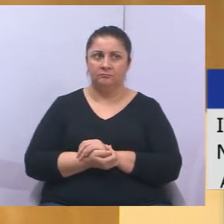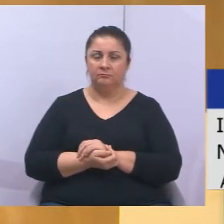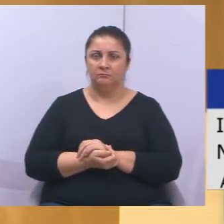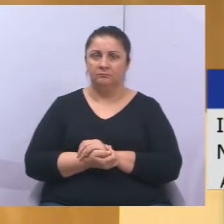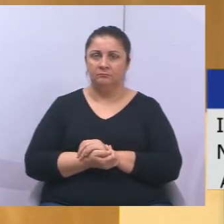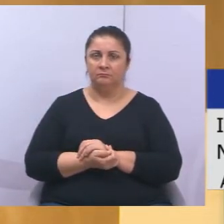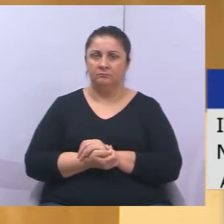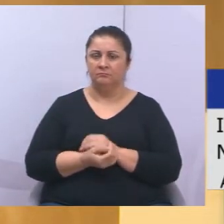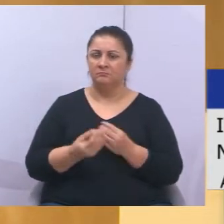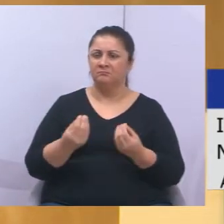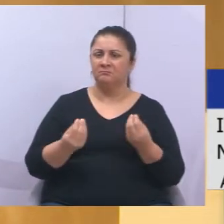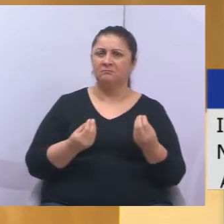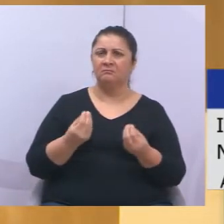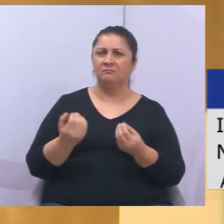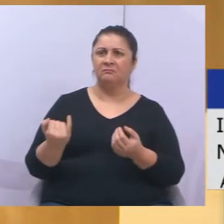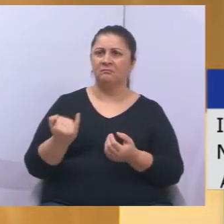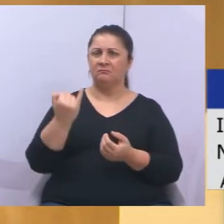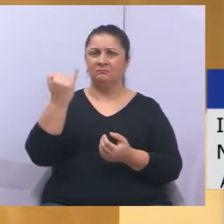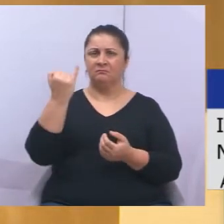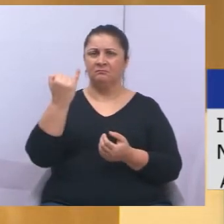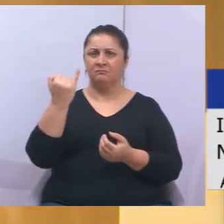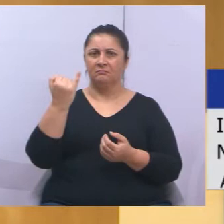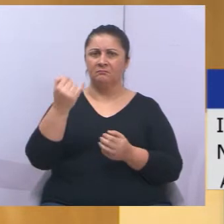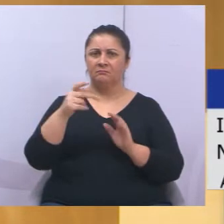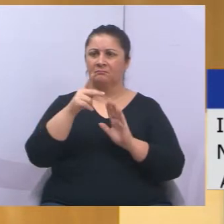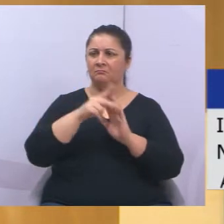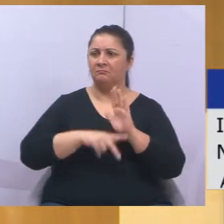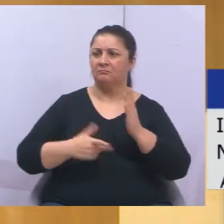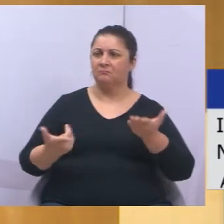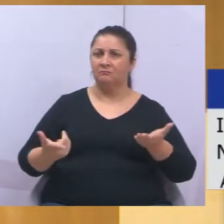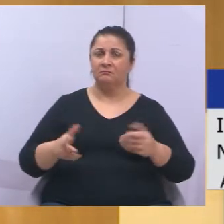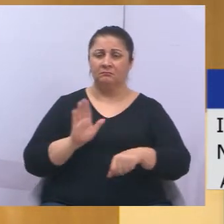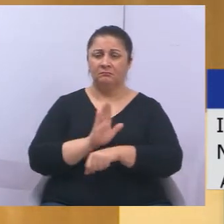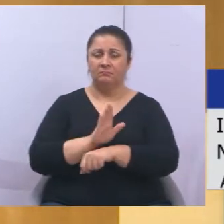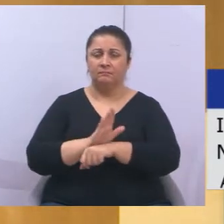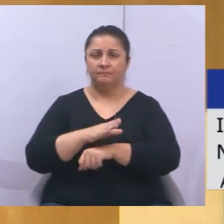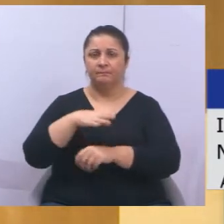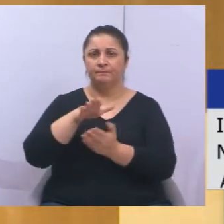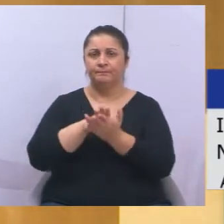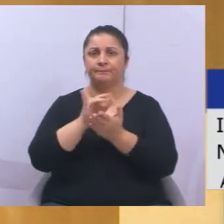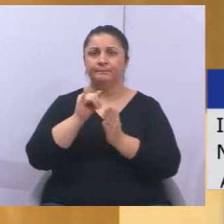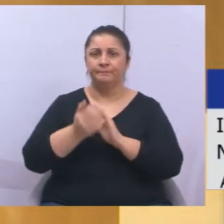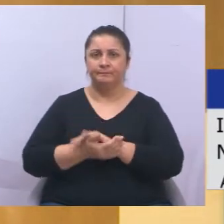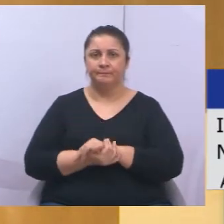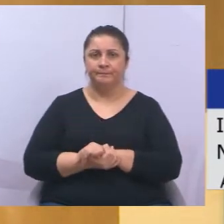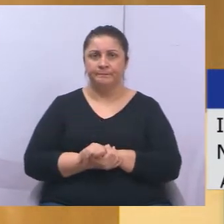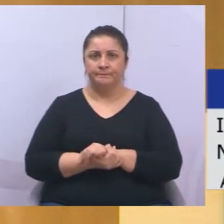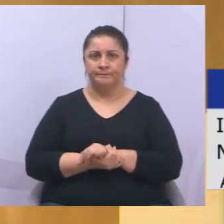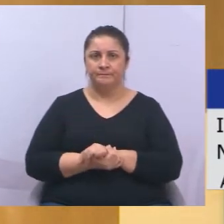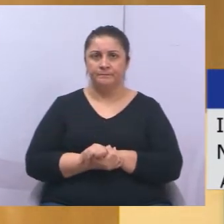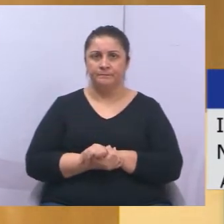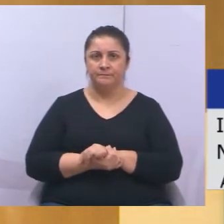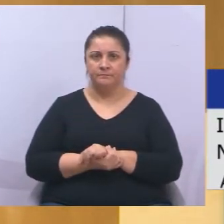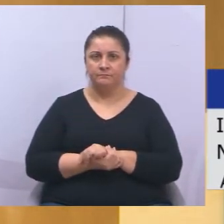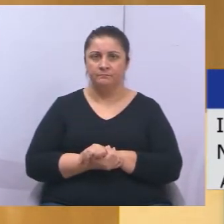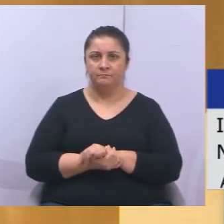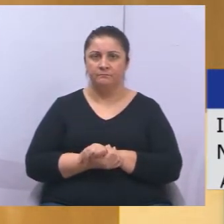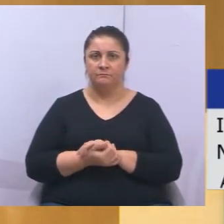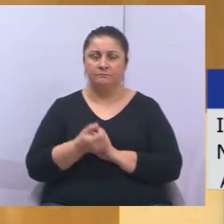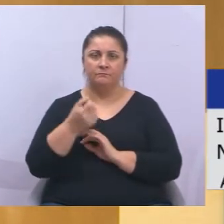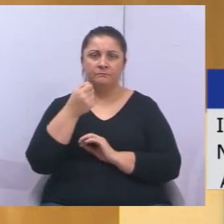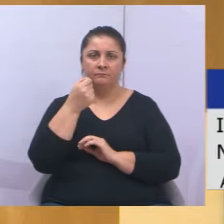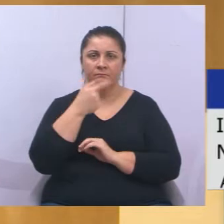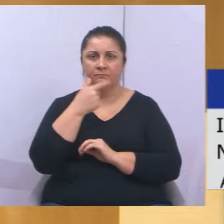que valor tem um projeto desse para a cidade de Jacareí? É até